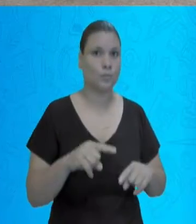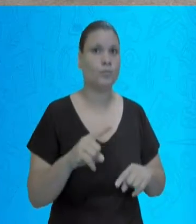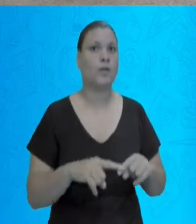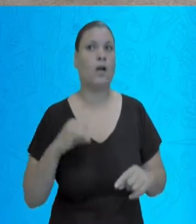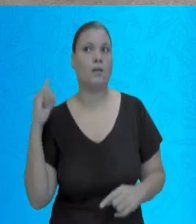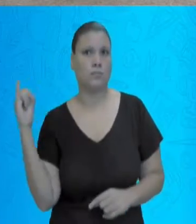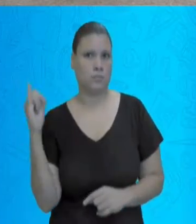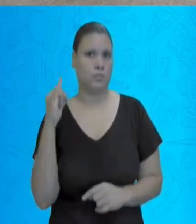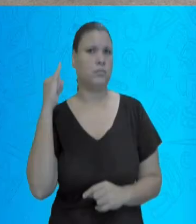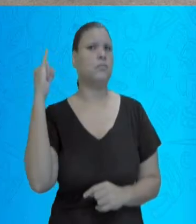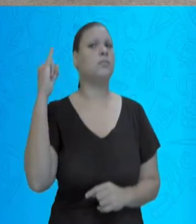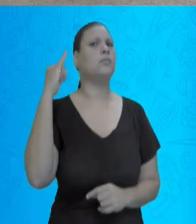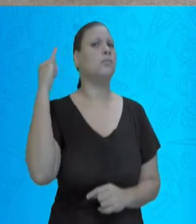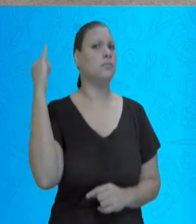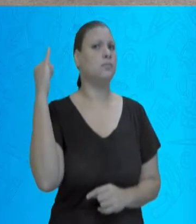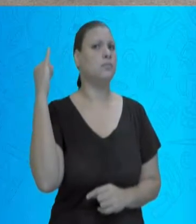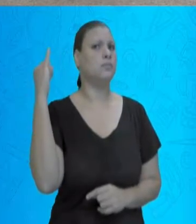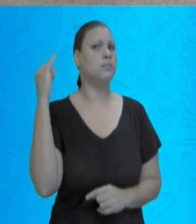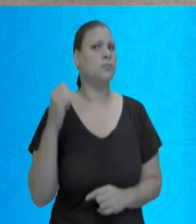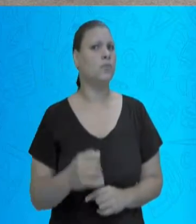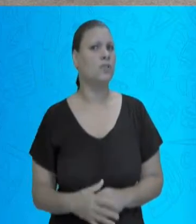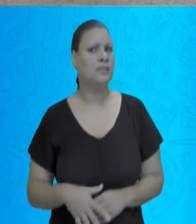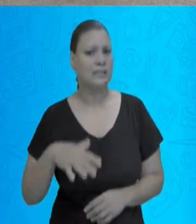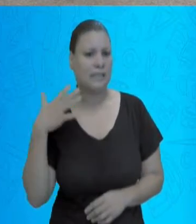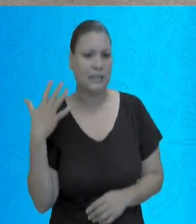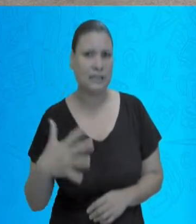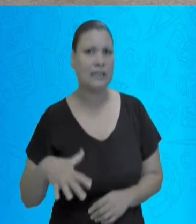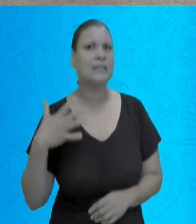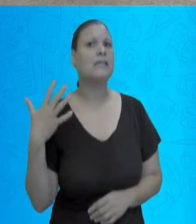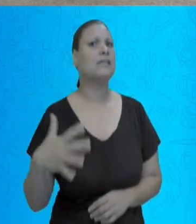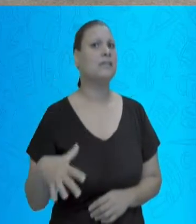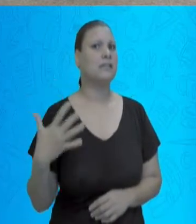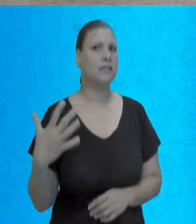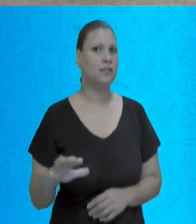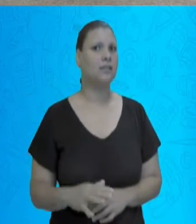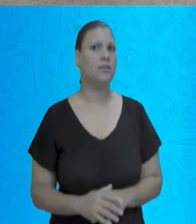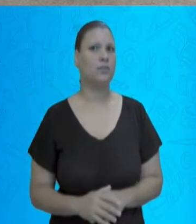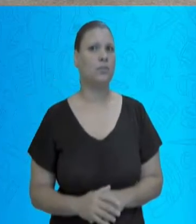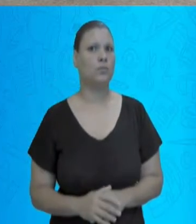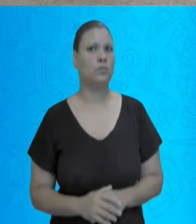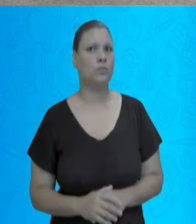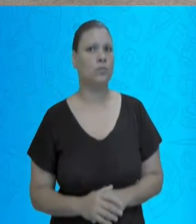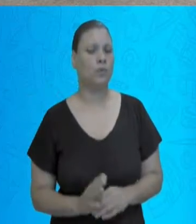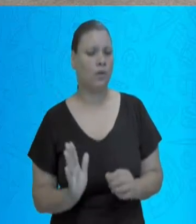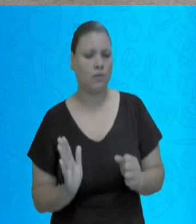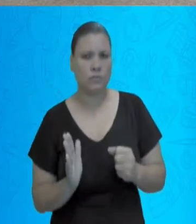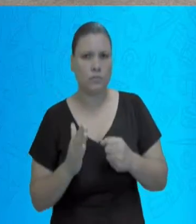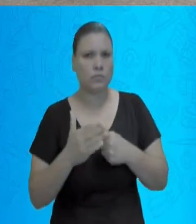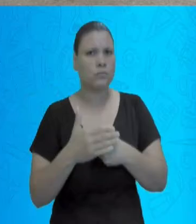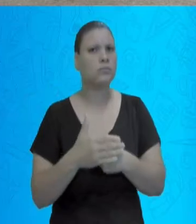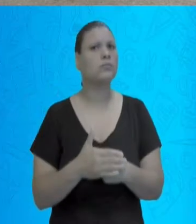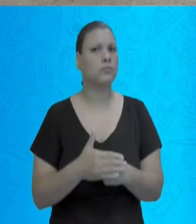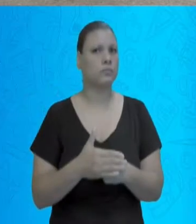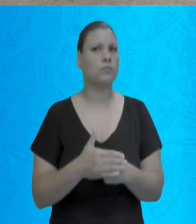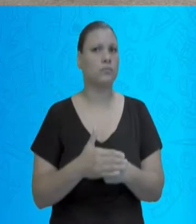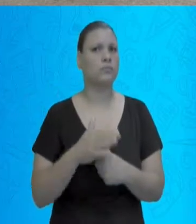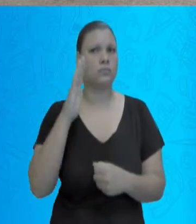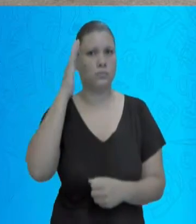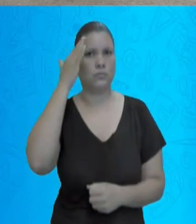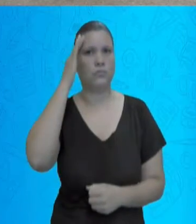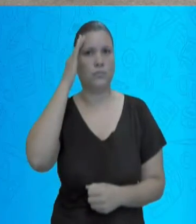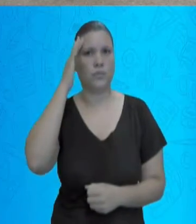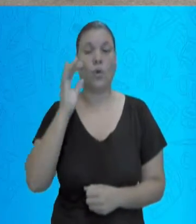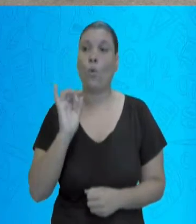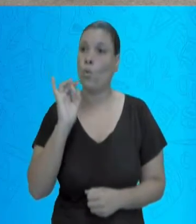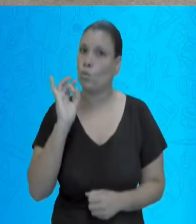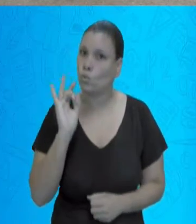pessoas participarem, não. Quem quisesse entrar e ver, não. Era uma parte muito fechada da casa e muito reservada. Ali